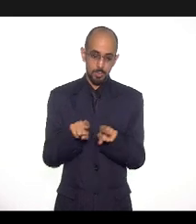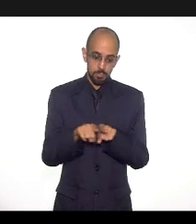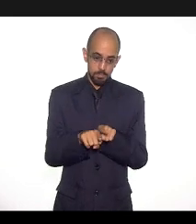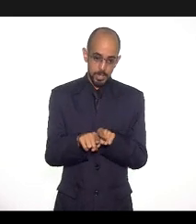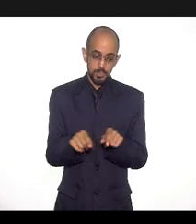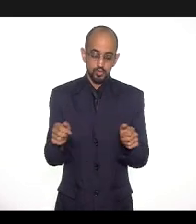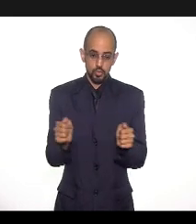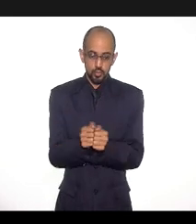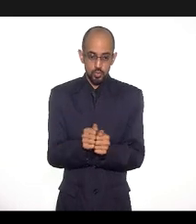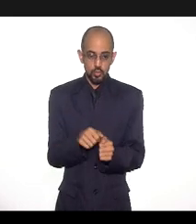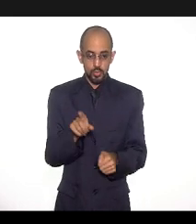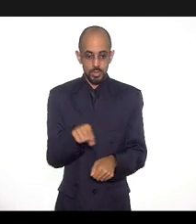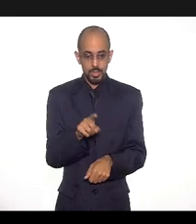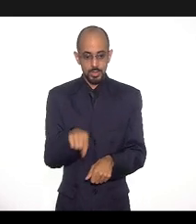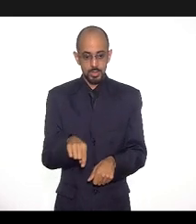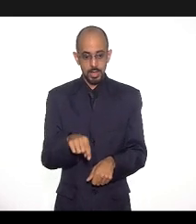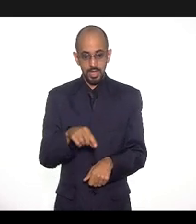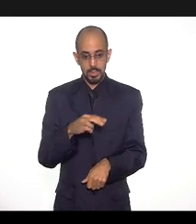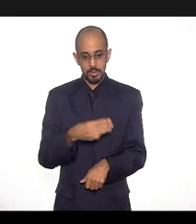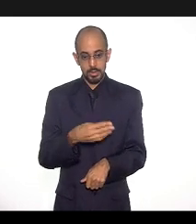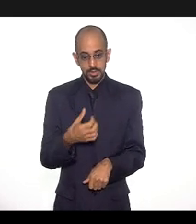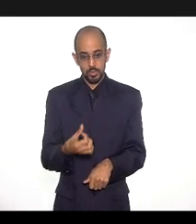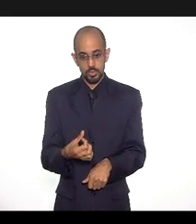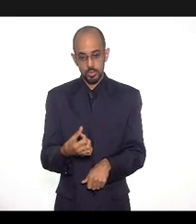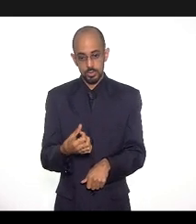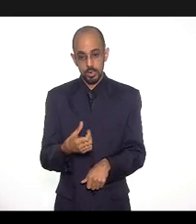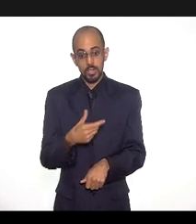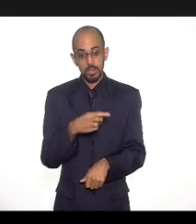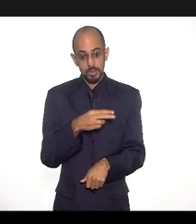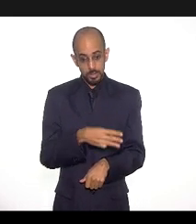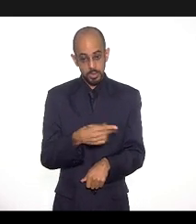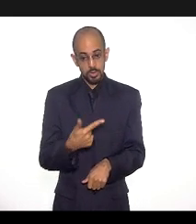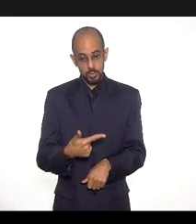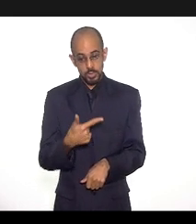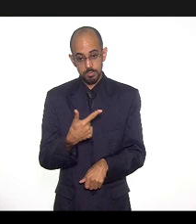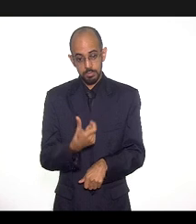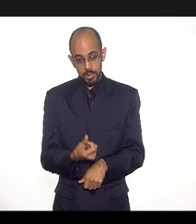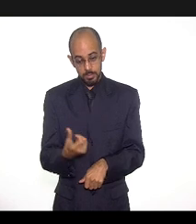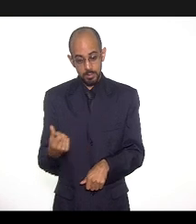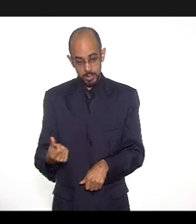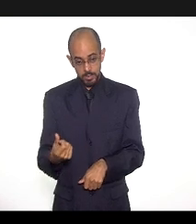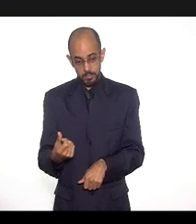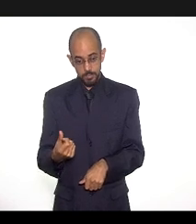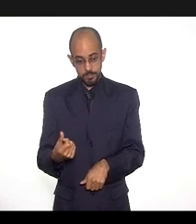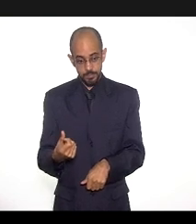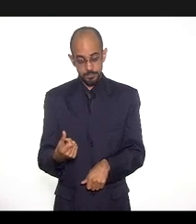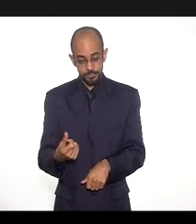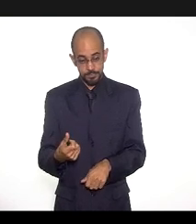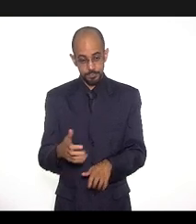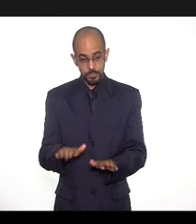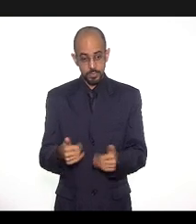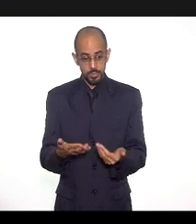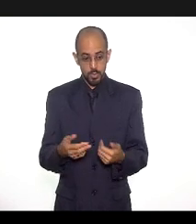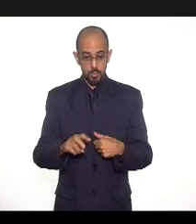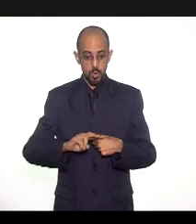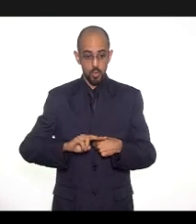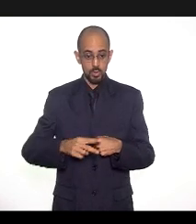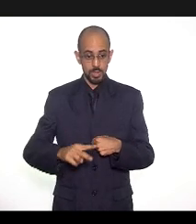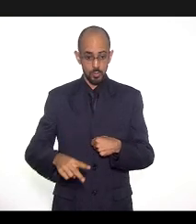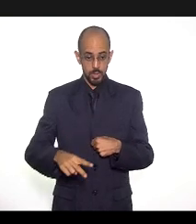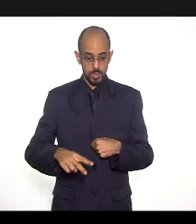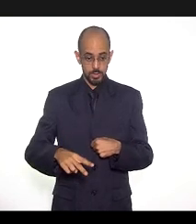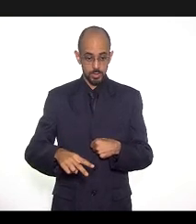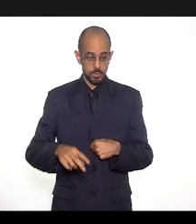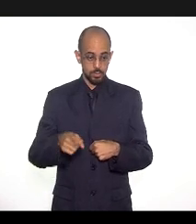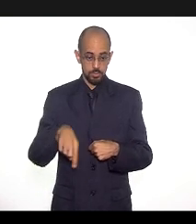concomitantemente revogar a 3266 de 19. Ora, por via de consequência, sem ler qualquer